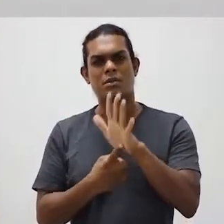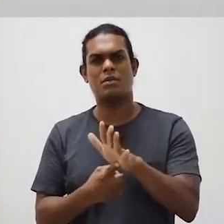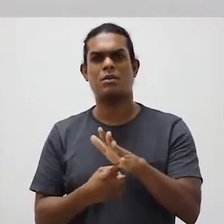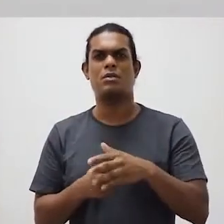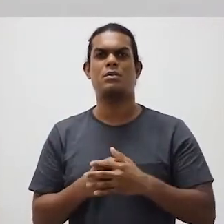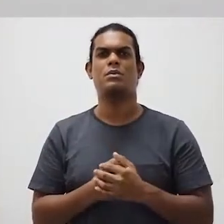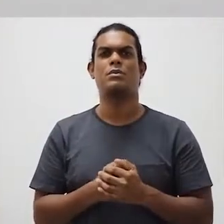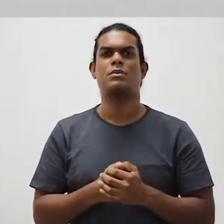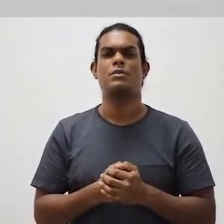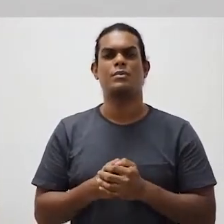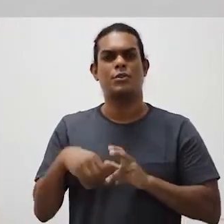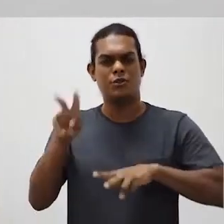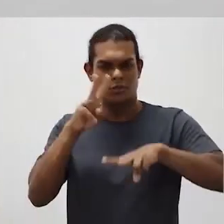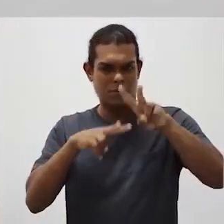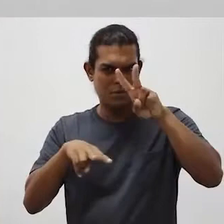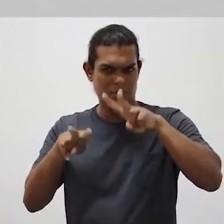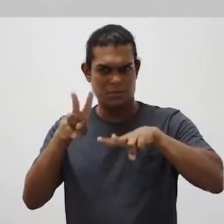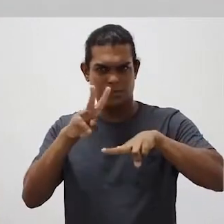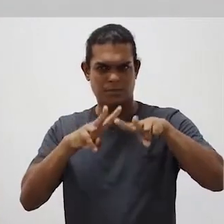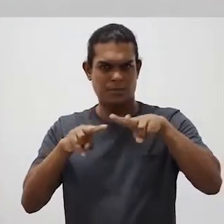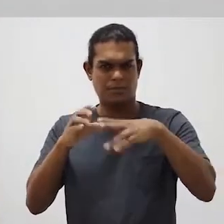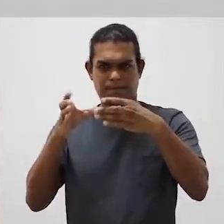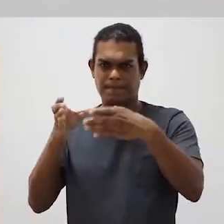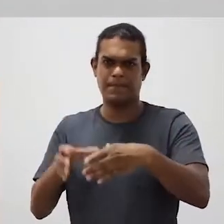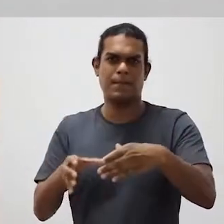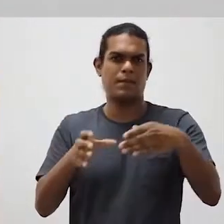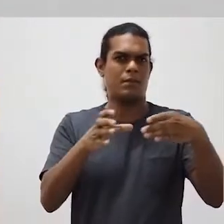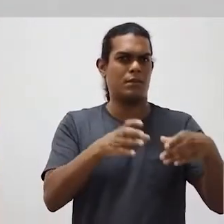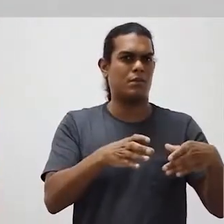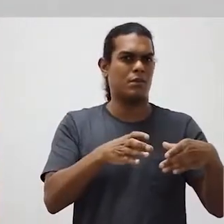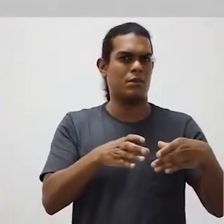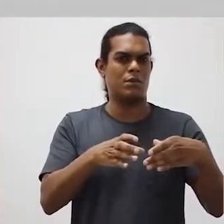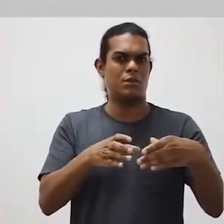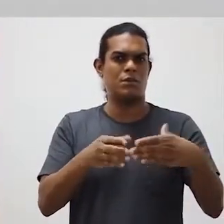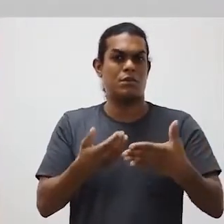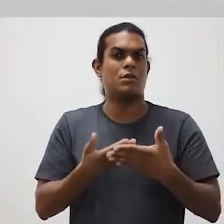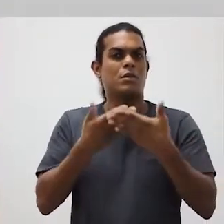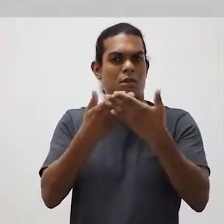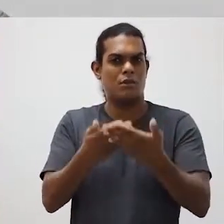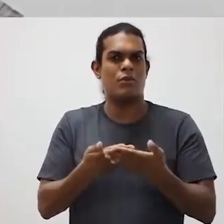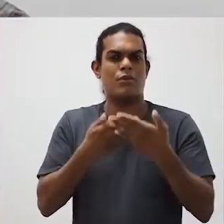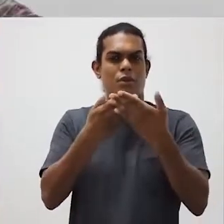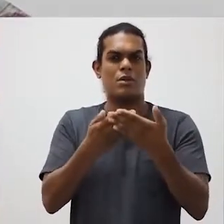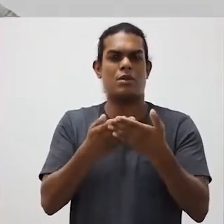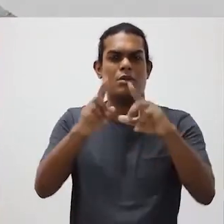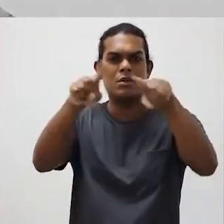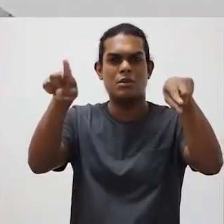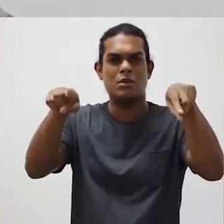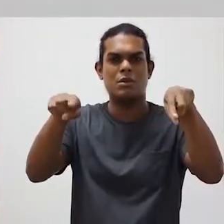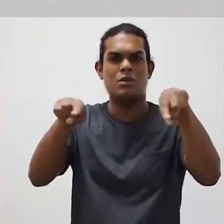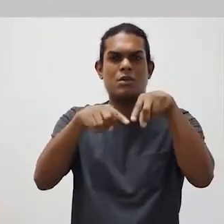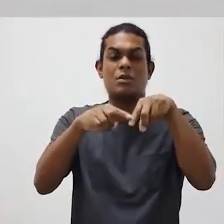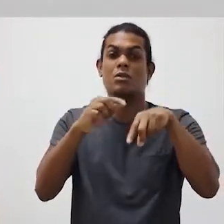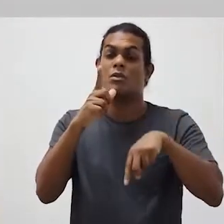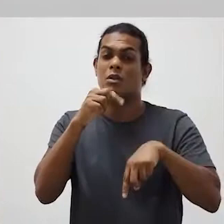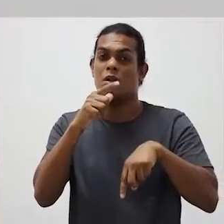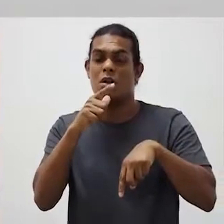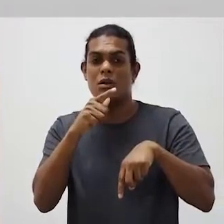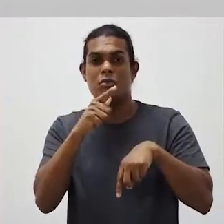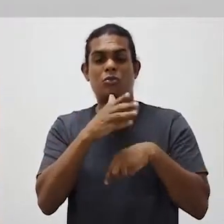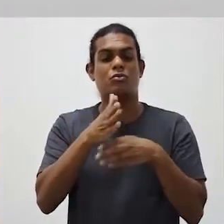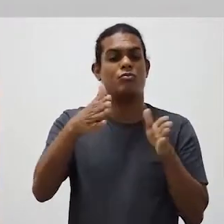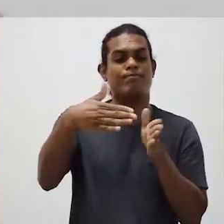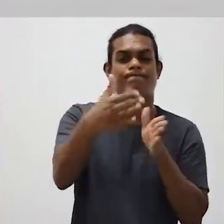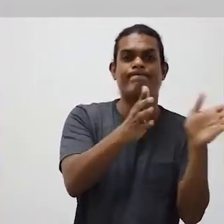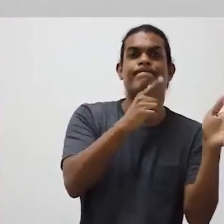vamos observar o transporte aquaviário através de rios estratégicos na Europa, como é que funciona